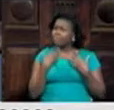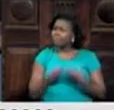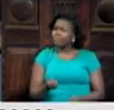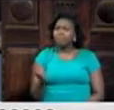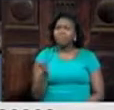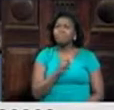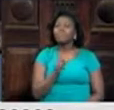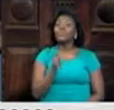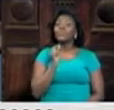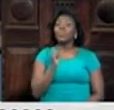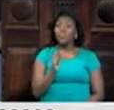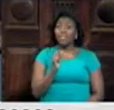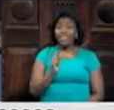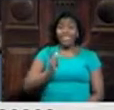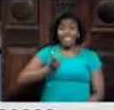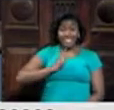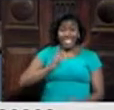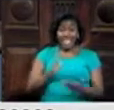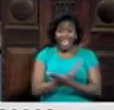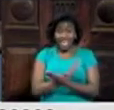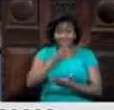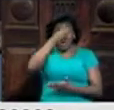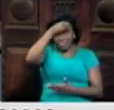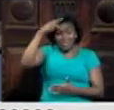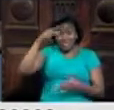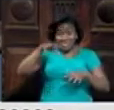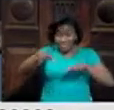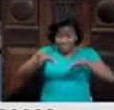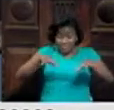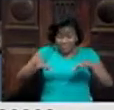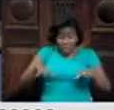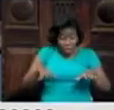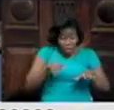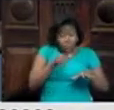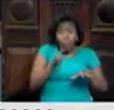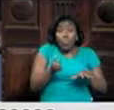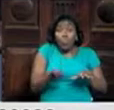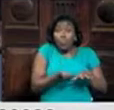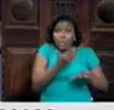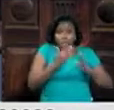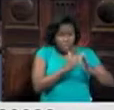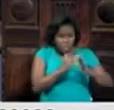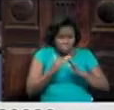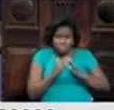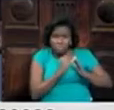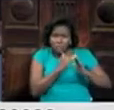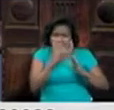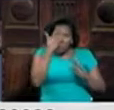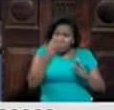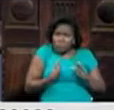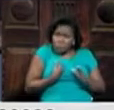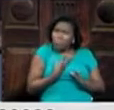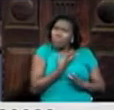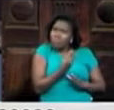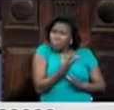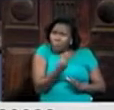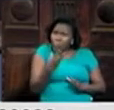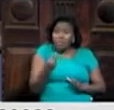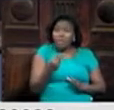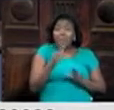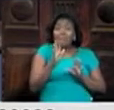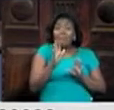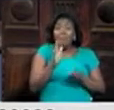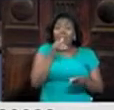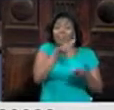que nós tenhamos alguns municípios com uma quantidade expressiva de habitantes que tenham eleições definidas